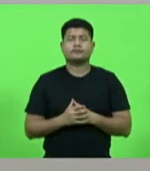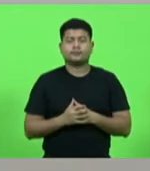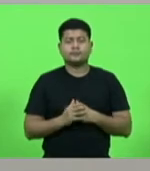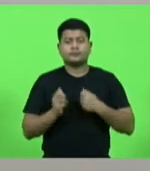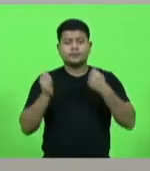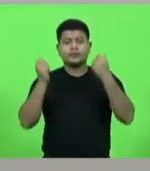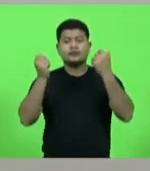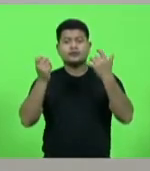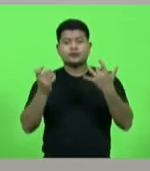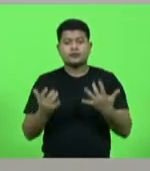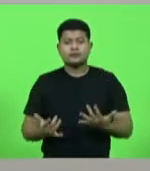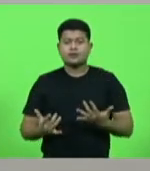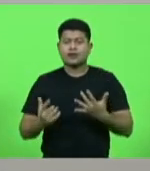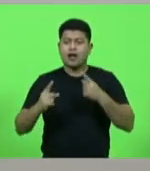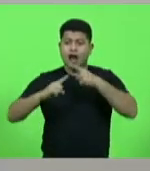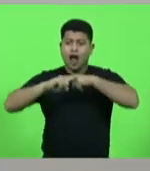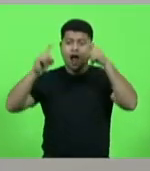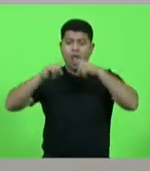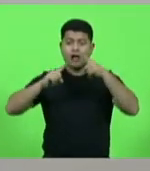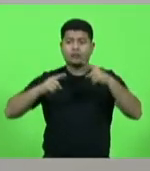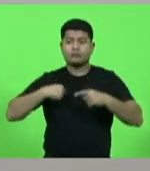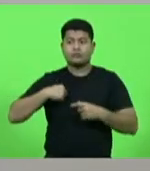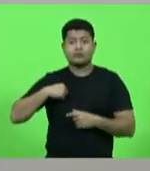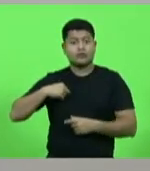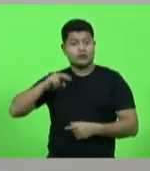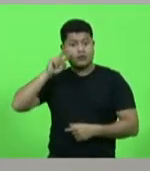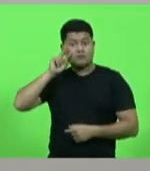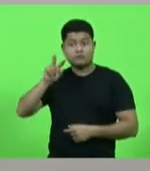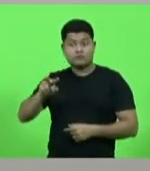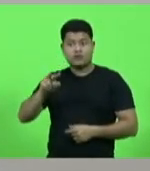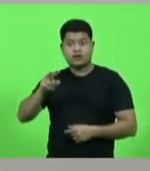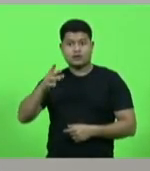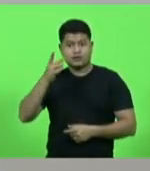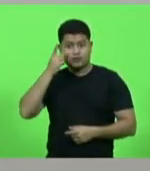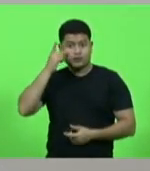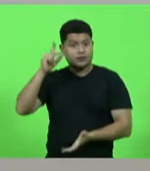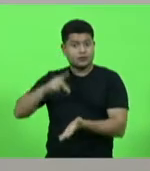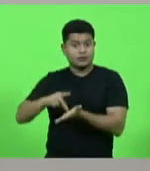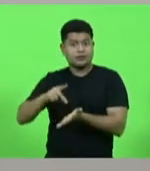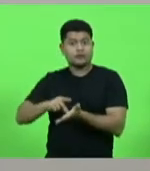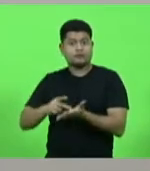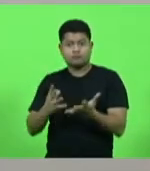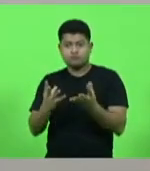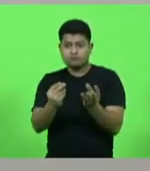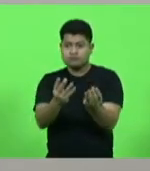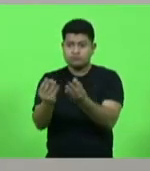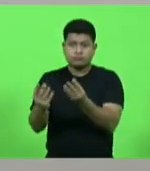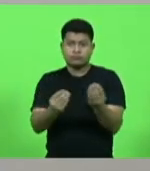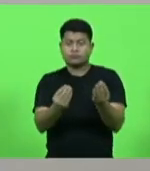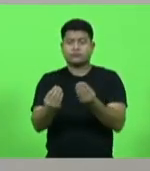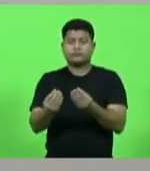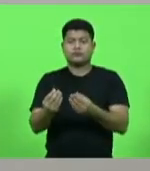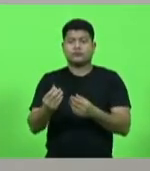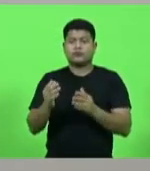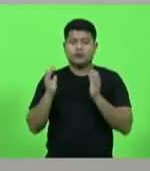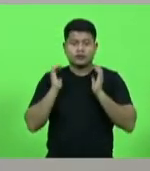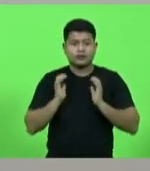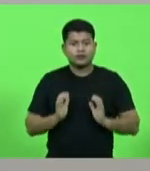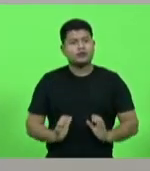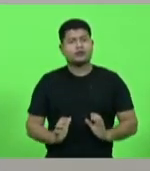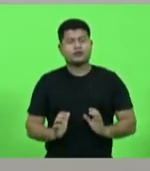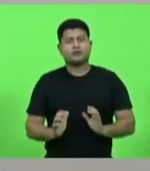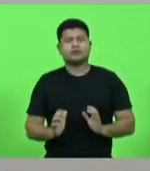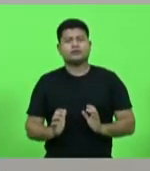contestações que eu vi de muitos e muitas cidadãos e